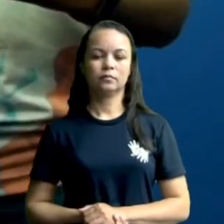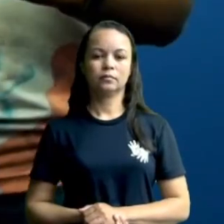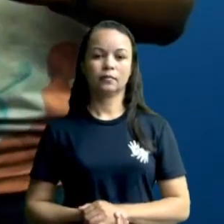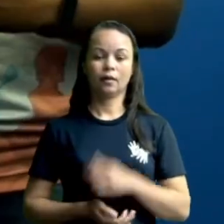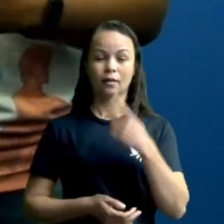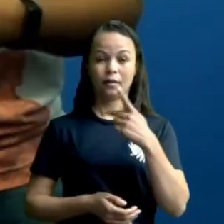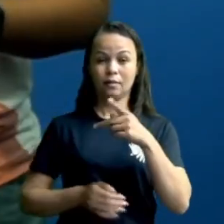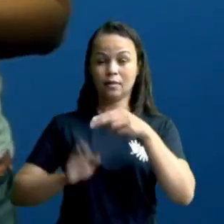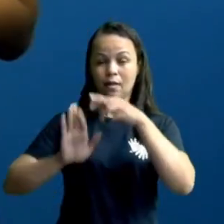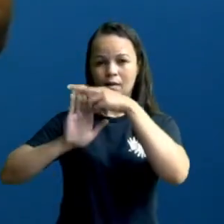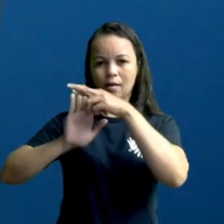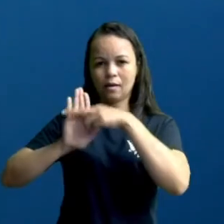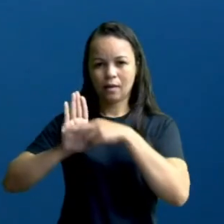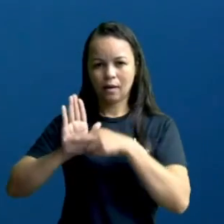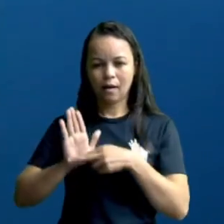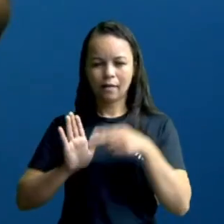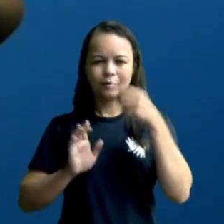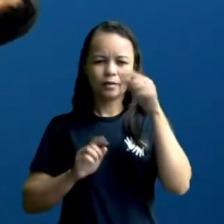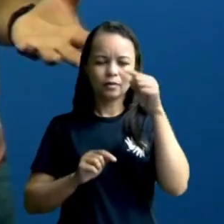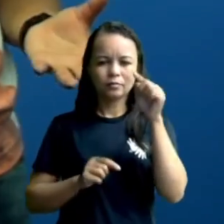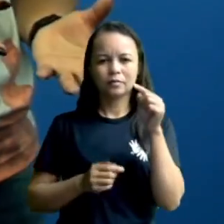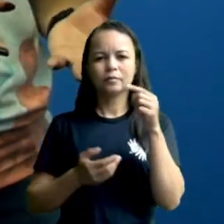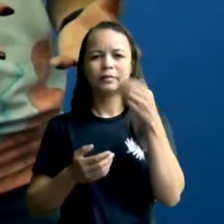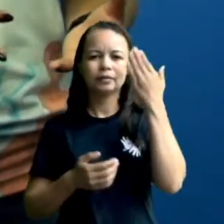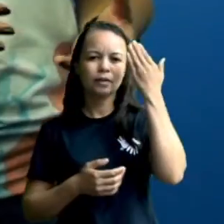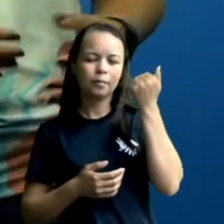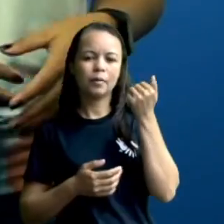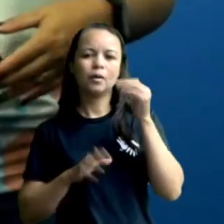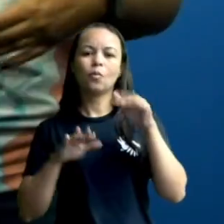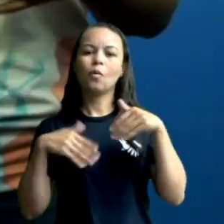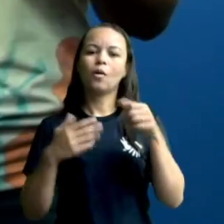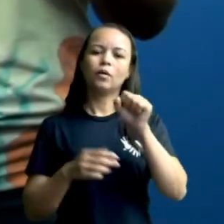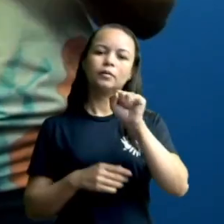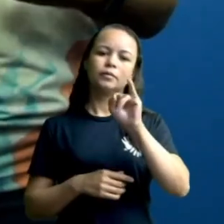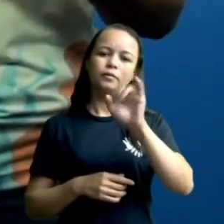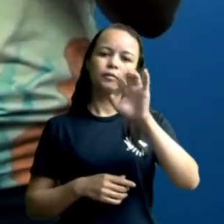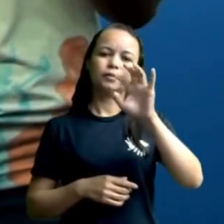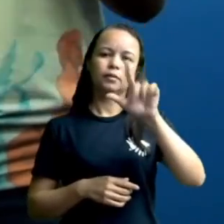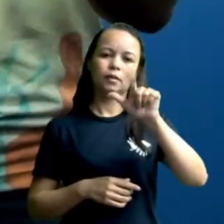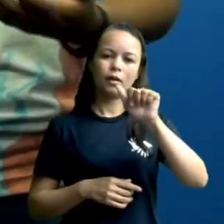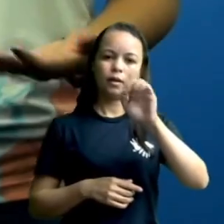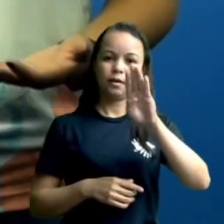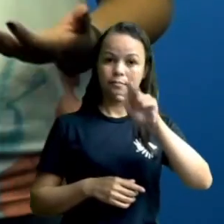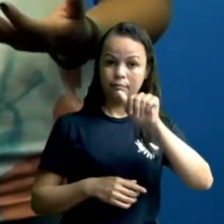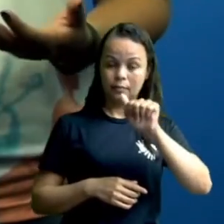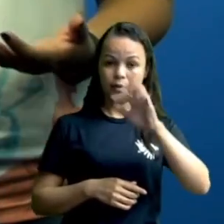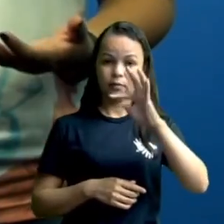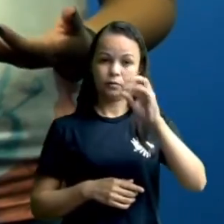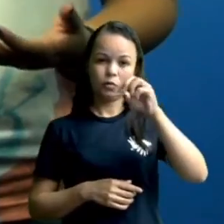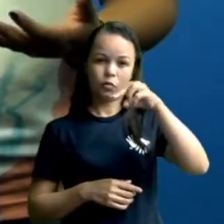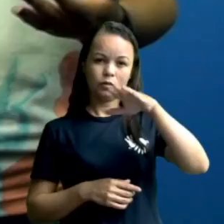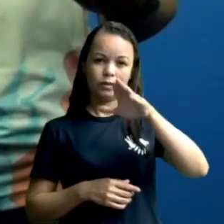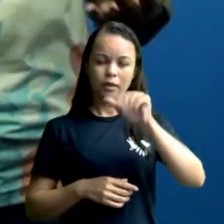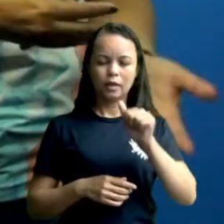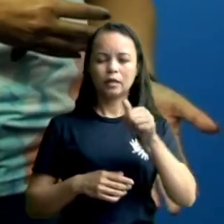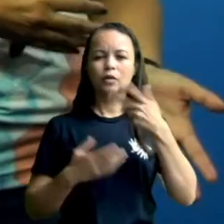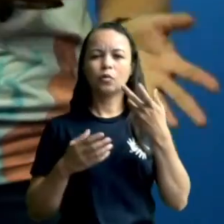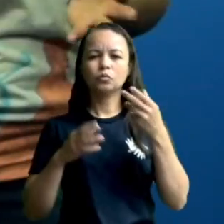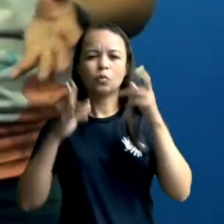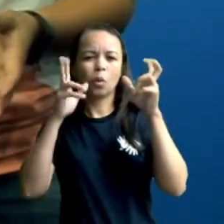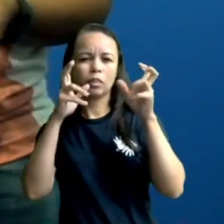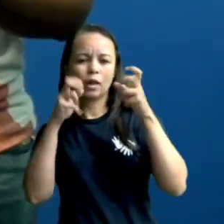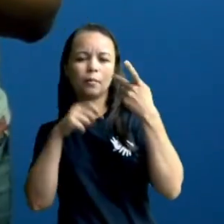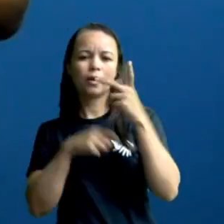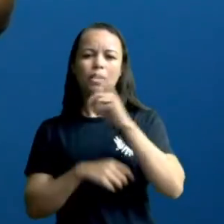de acentuação, de saber qual é a sílaba tônica da palavra, a gente entra em um outro tema da língua espanhola, que são